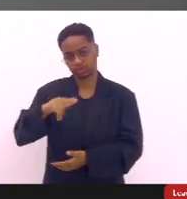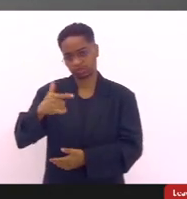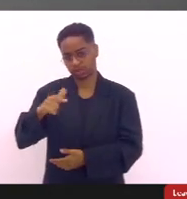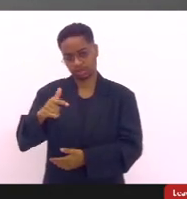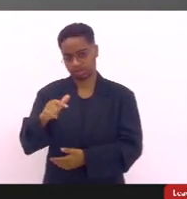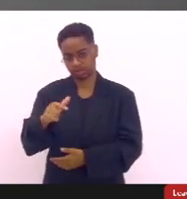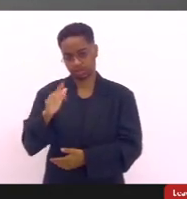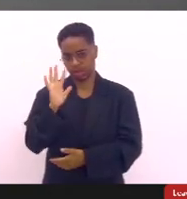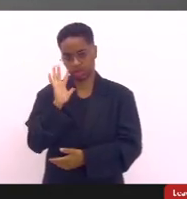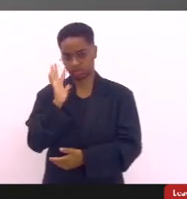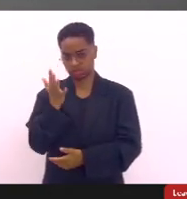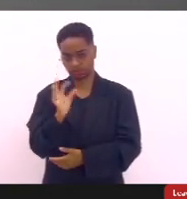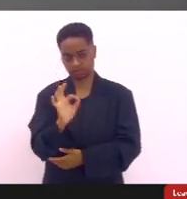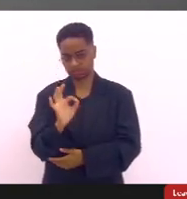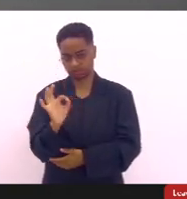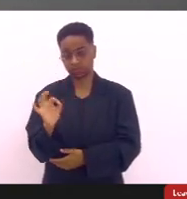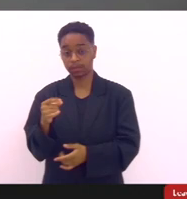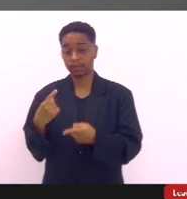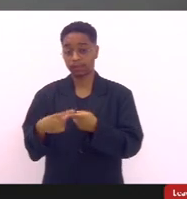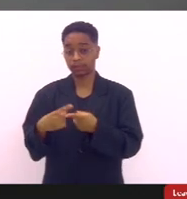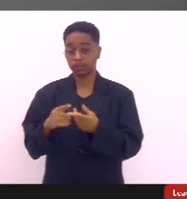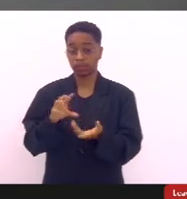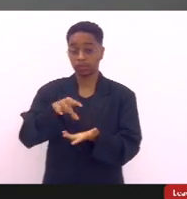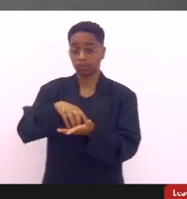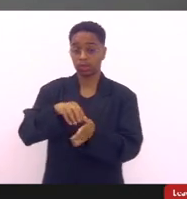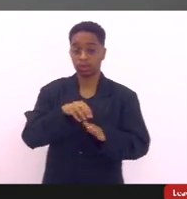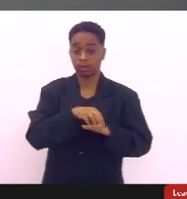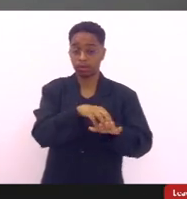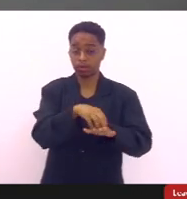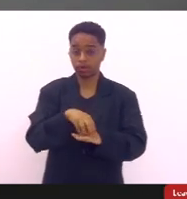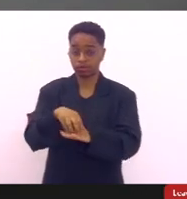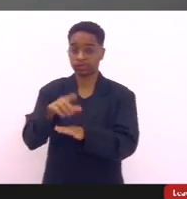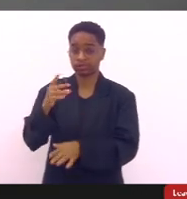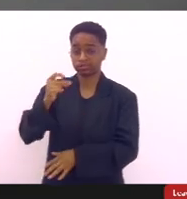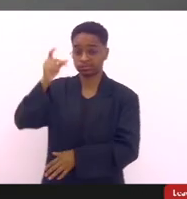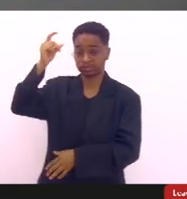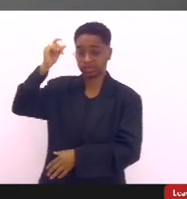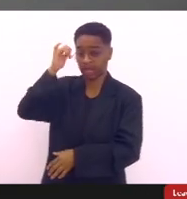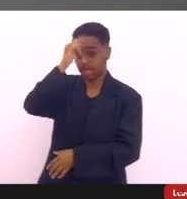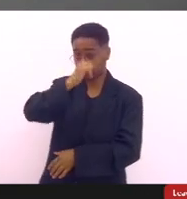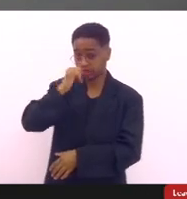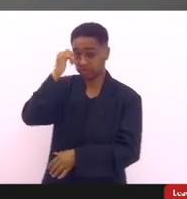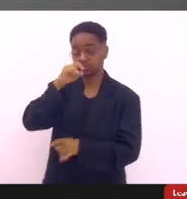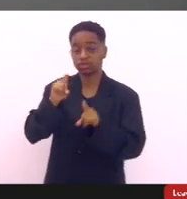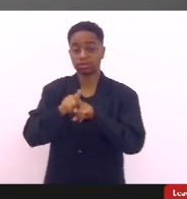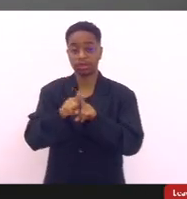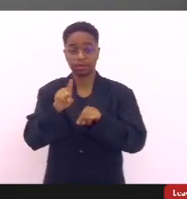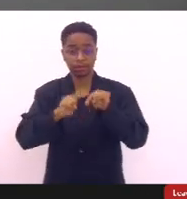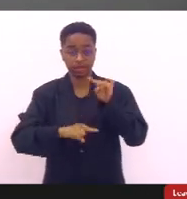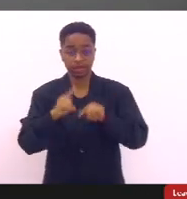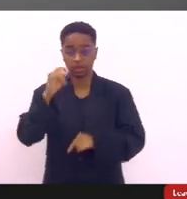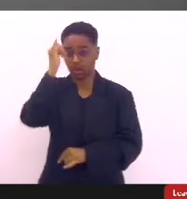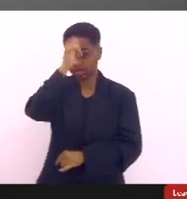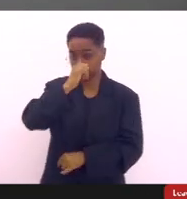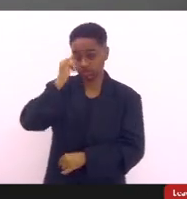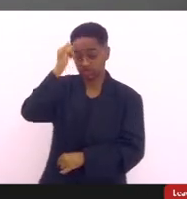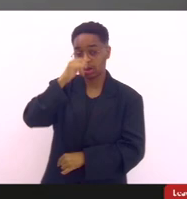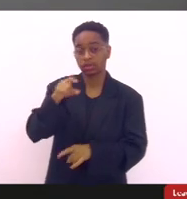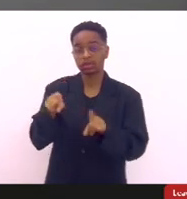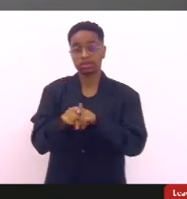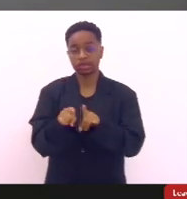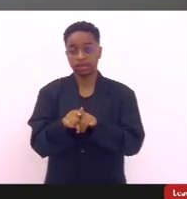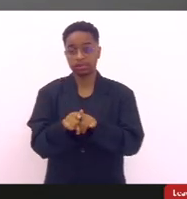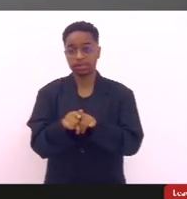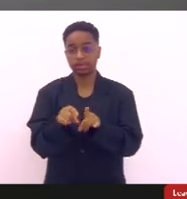problema. A unidade móvel é uma unidade antiga, os equipamentos são antigos, o aparelho